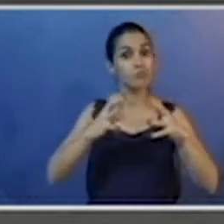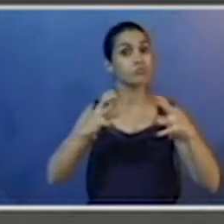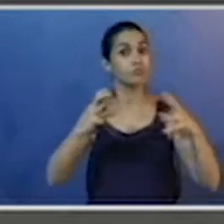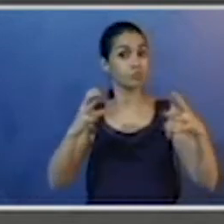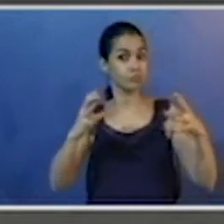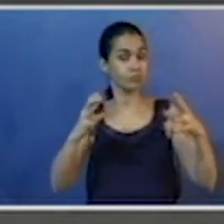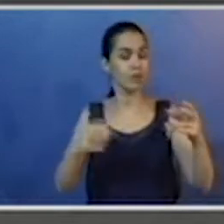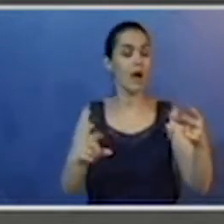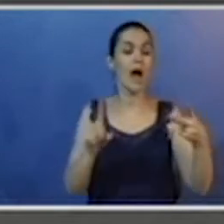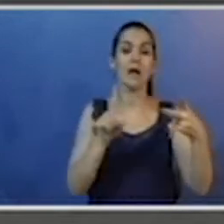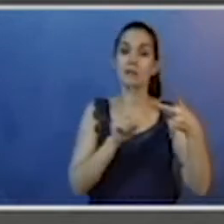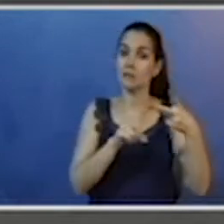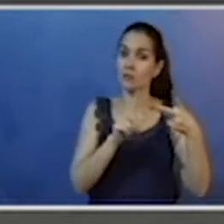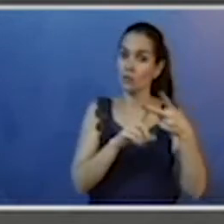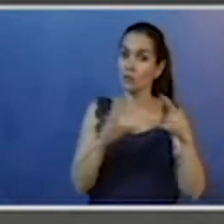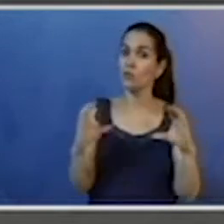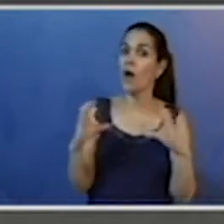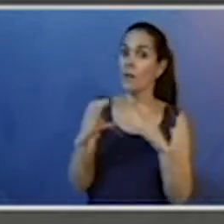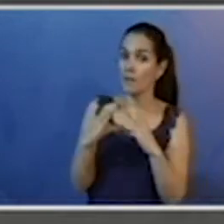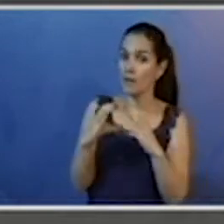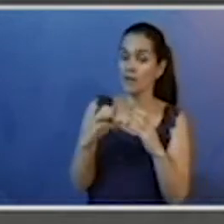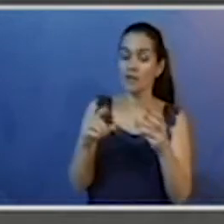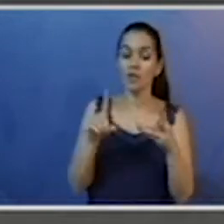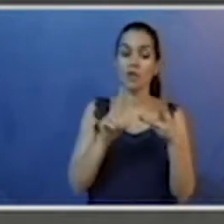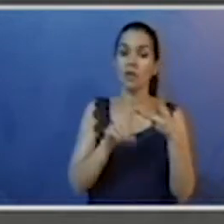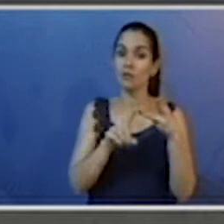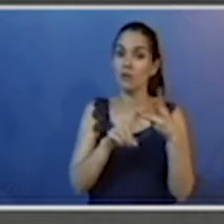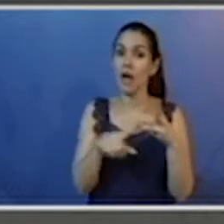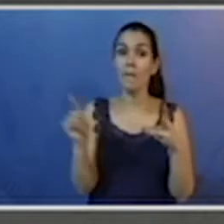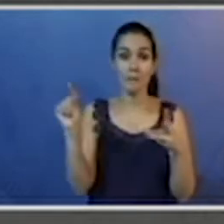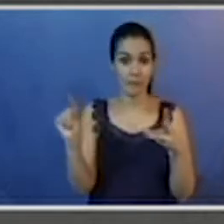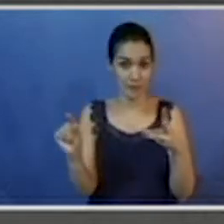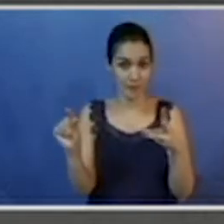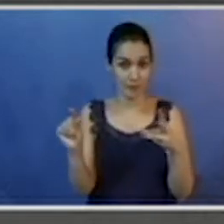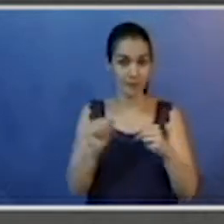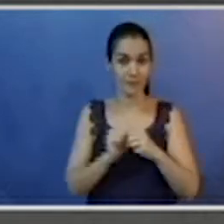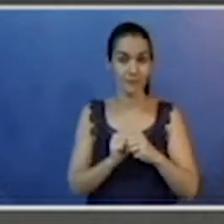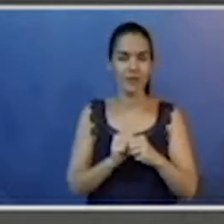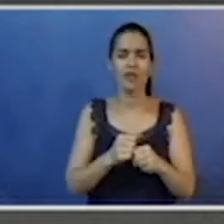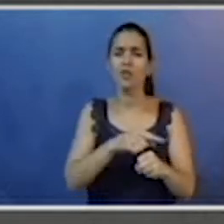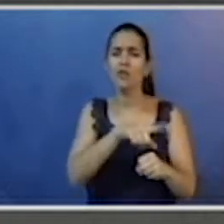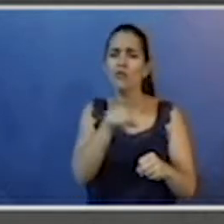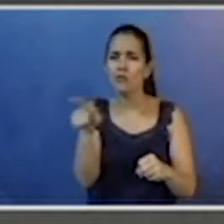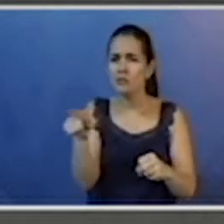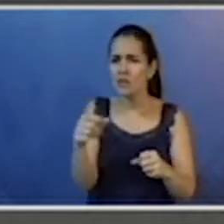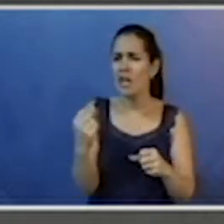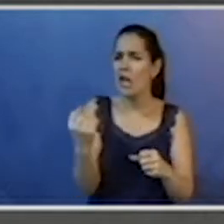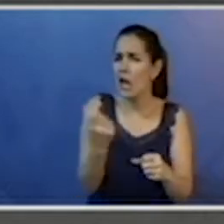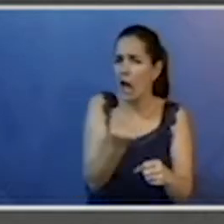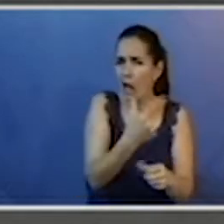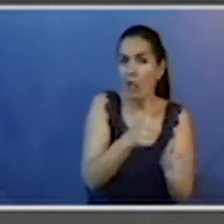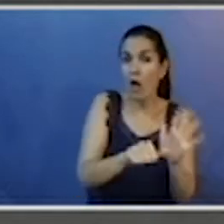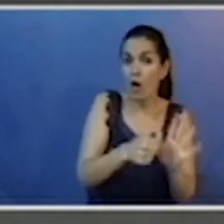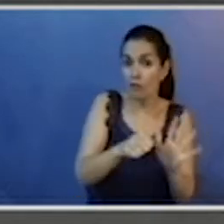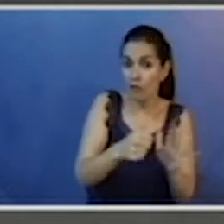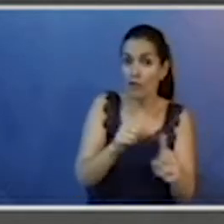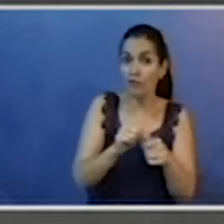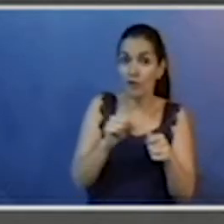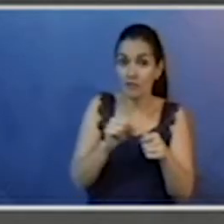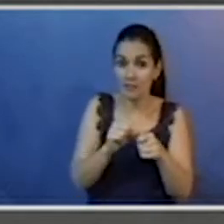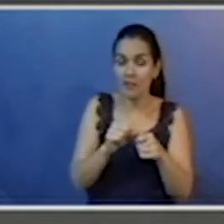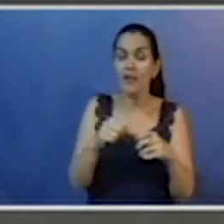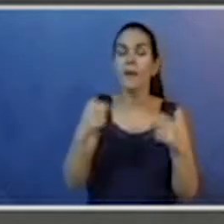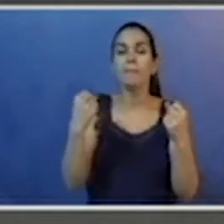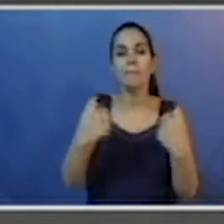a segunda com a bola média e por último com a bola pequena certo e cada vez que a gente for fazer a gente vai